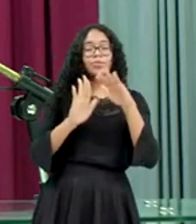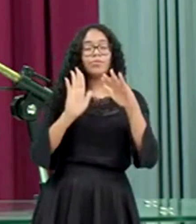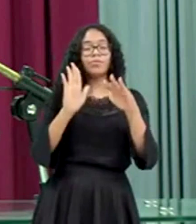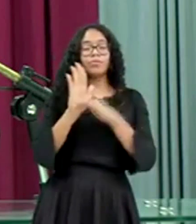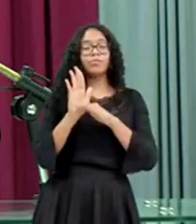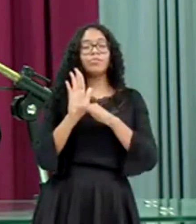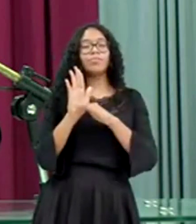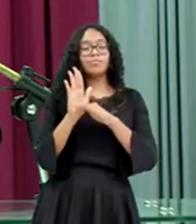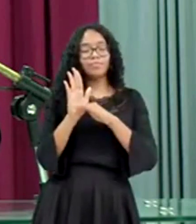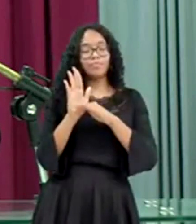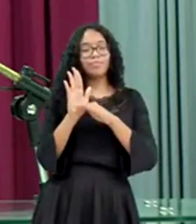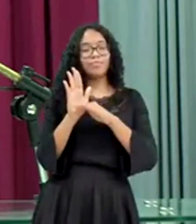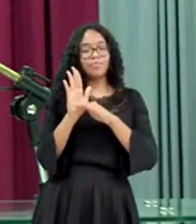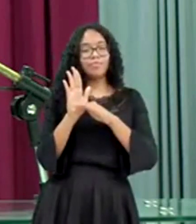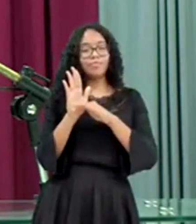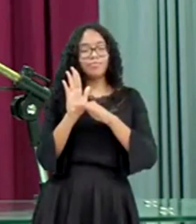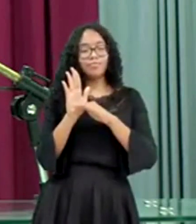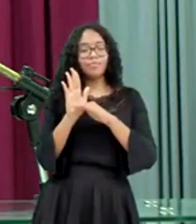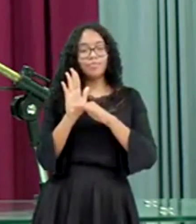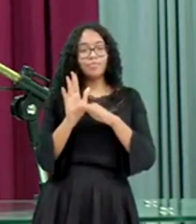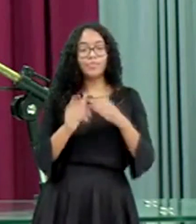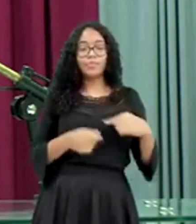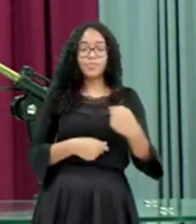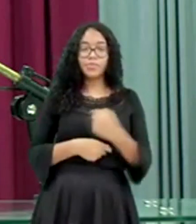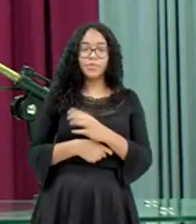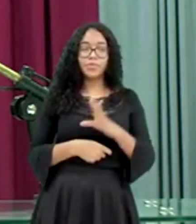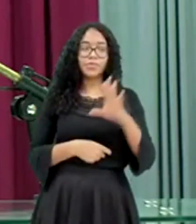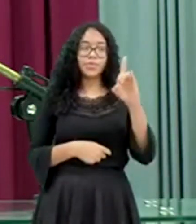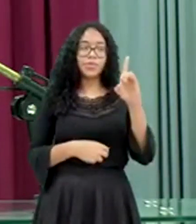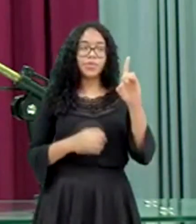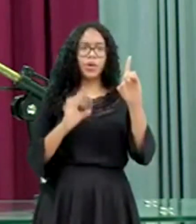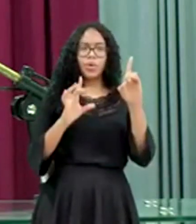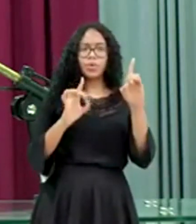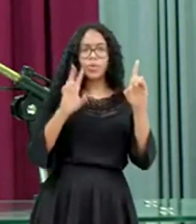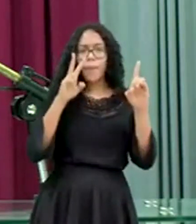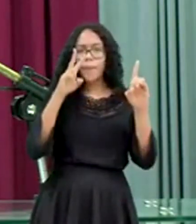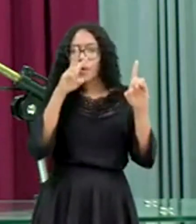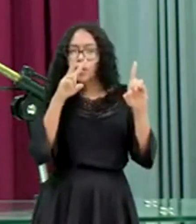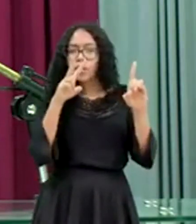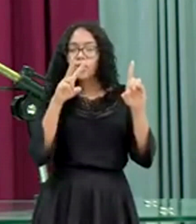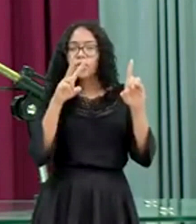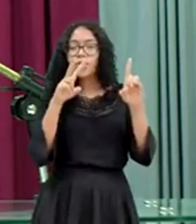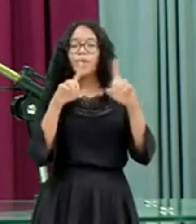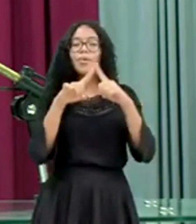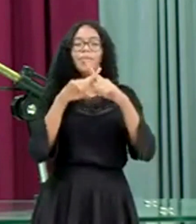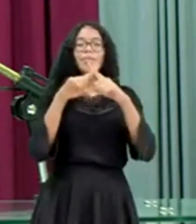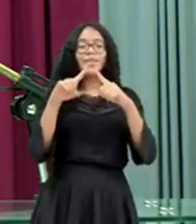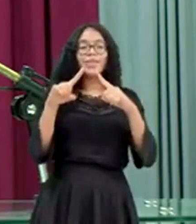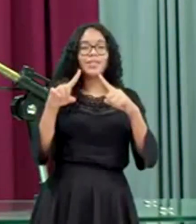coisas. O nosso Deus não é só poderoso, o nosso Deus é